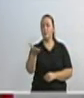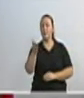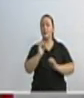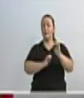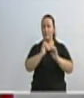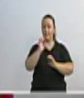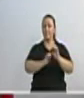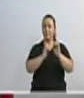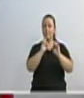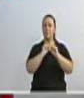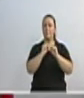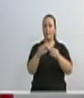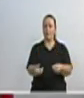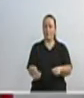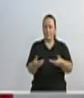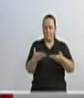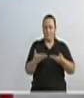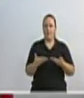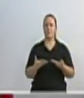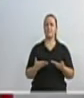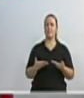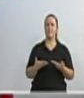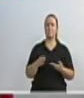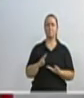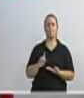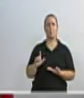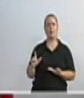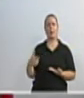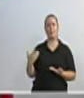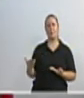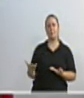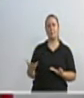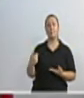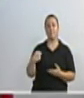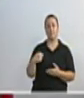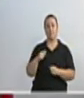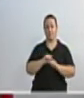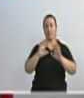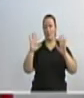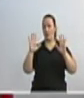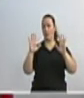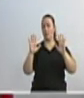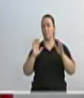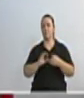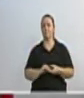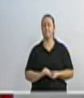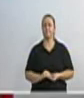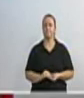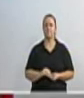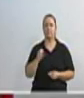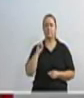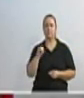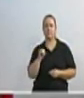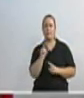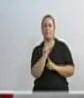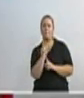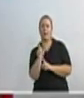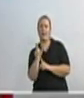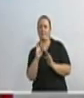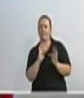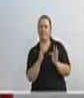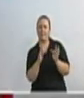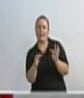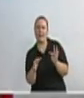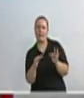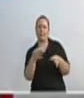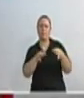telefonia, têm para oferecer para a cidade de Blumenau? É isso que tem que ficar claro. Porque se vocês usarem termos técnicos, falarem coisas